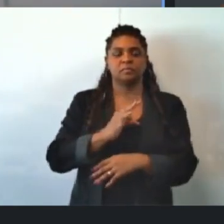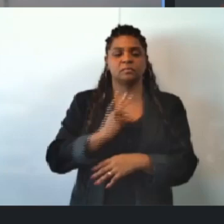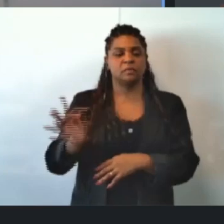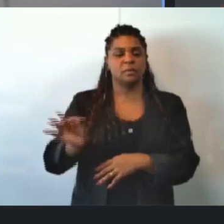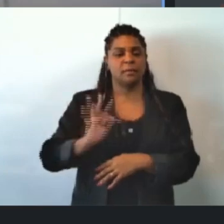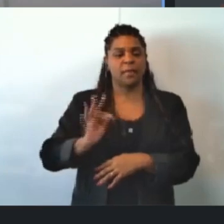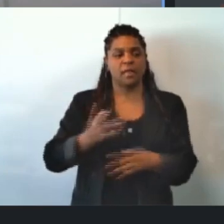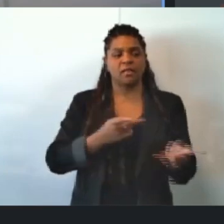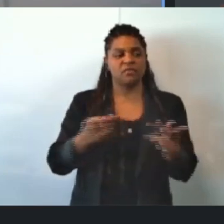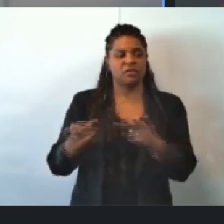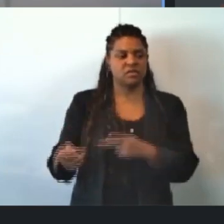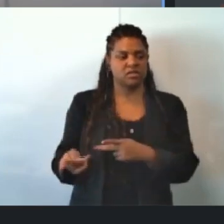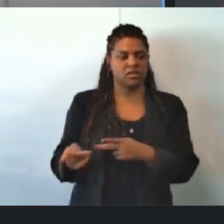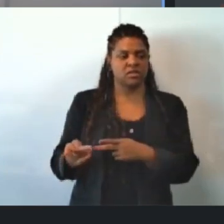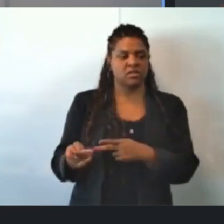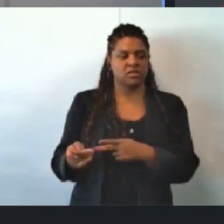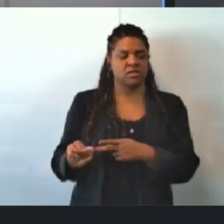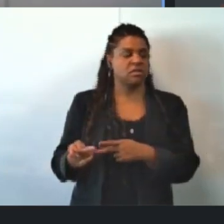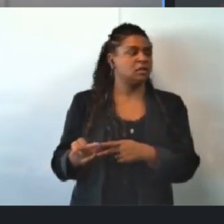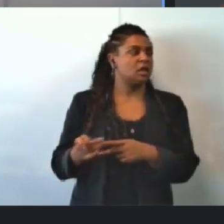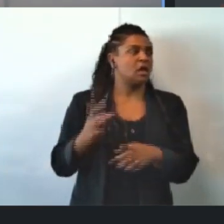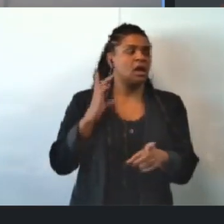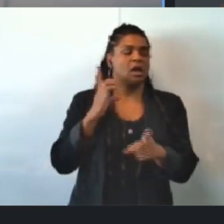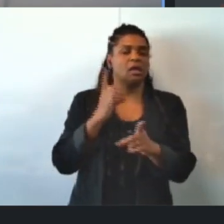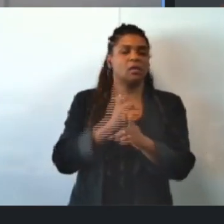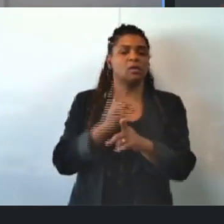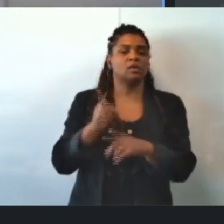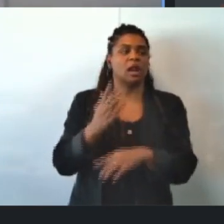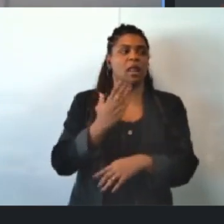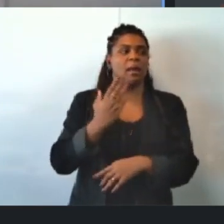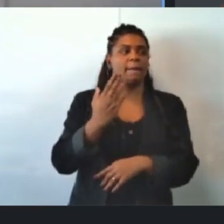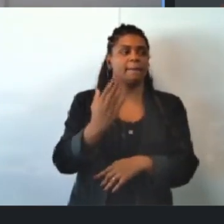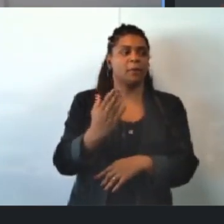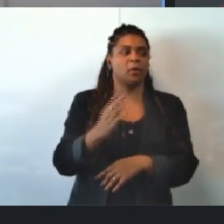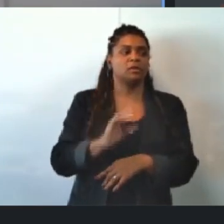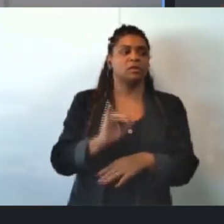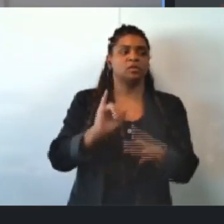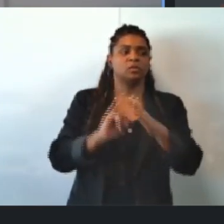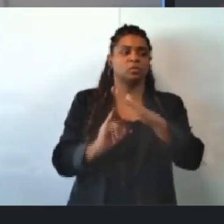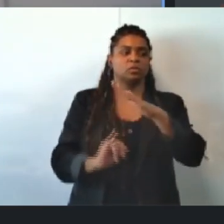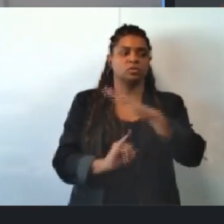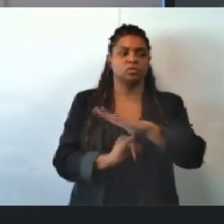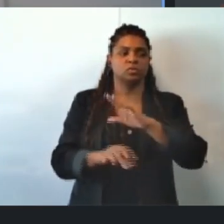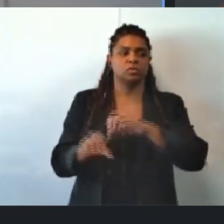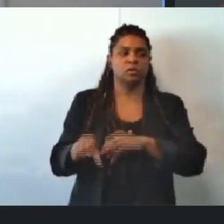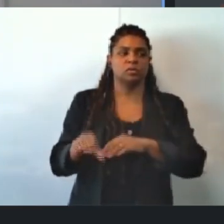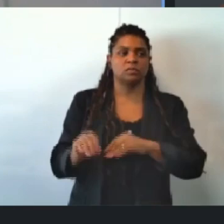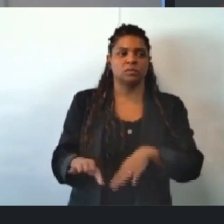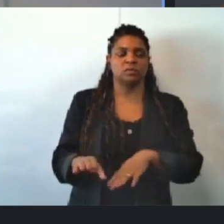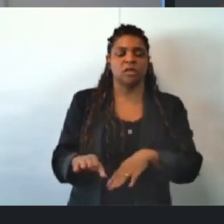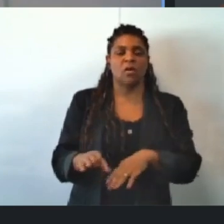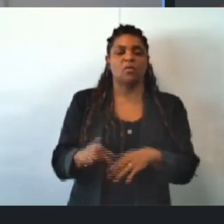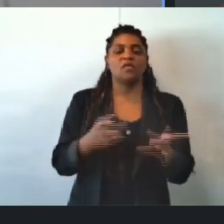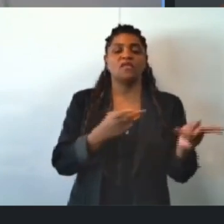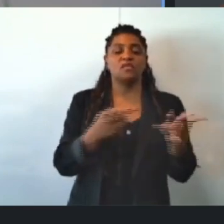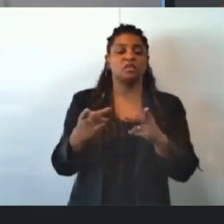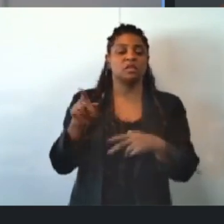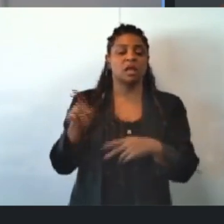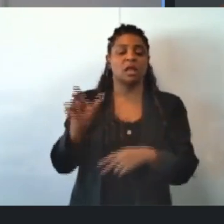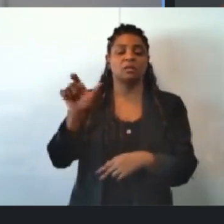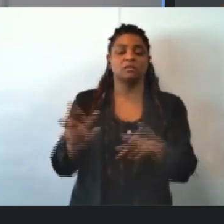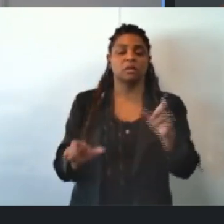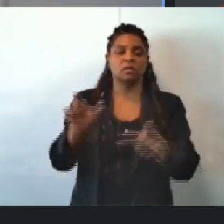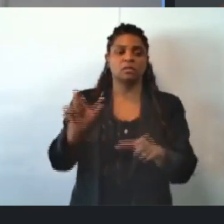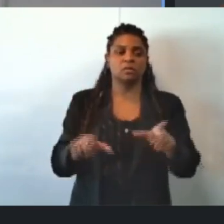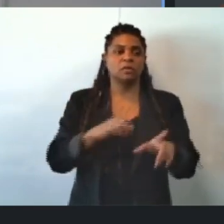Pequena. Afeta diretamente a segurança e o bem-estar de alunos, pais e os que transitam por lá. A falta de sinalização